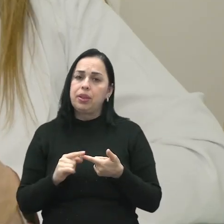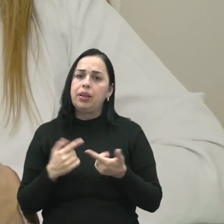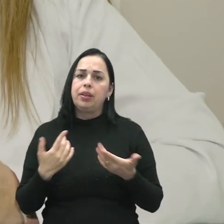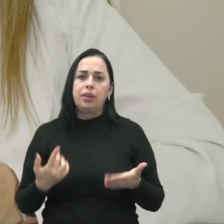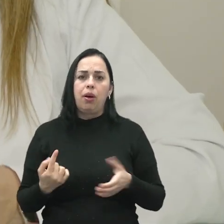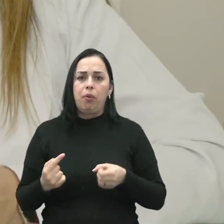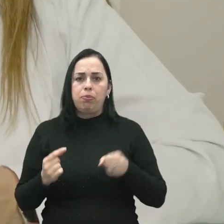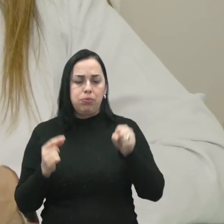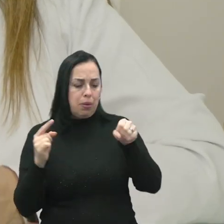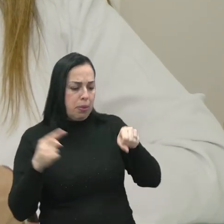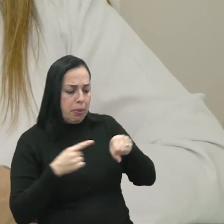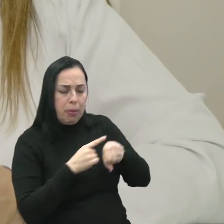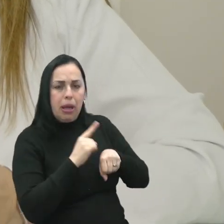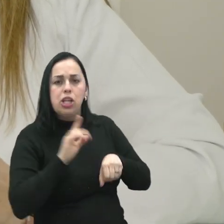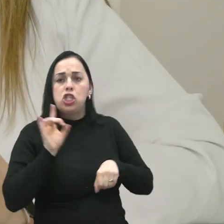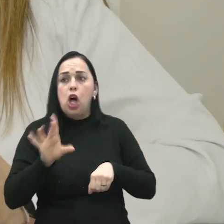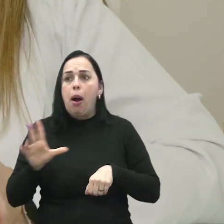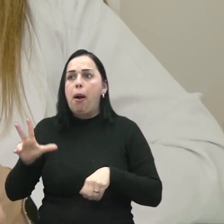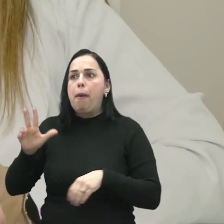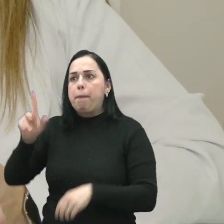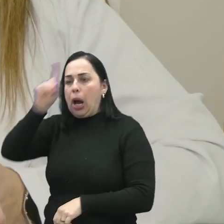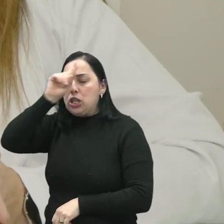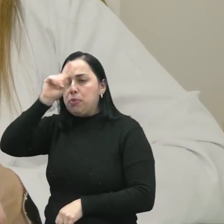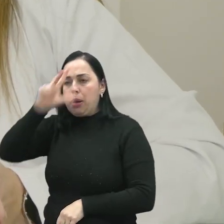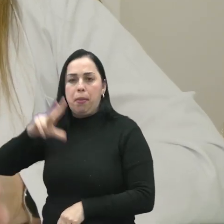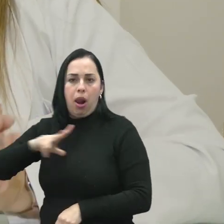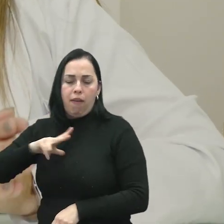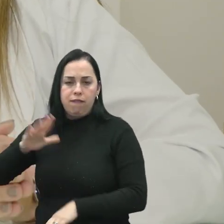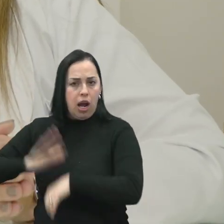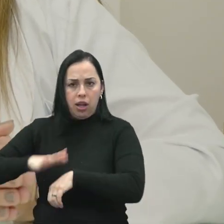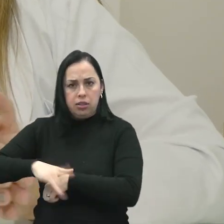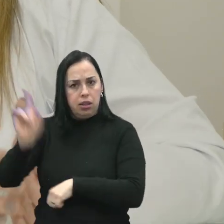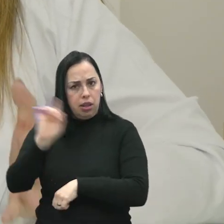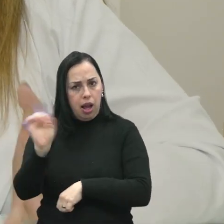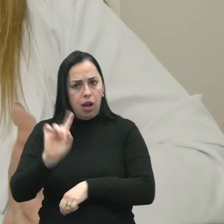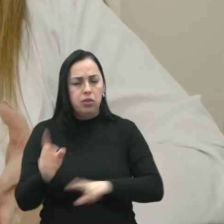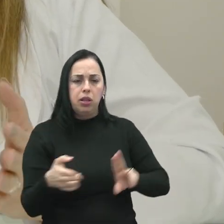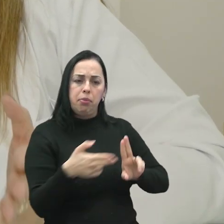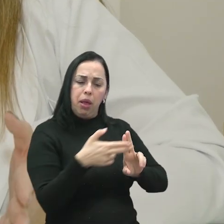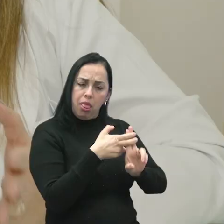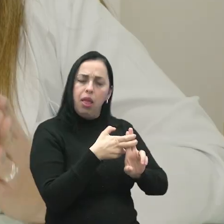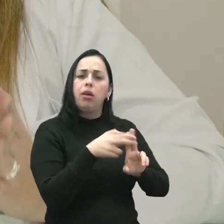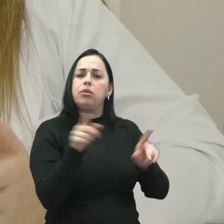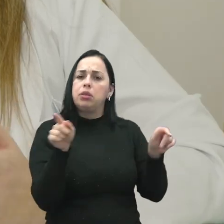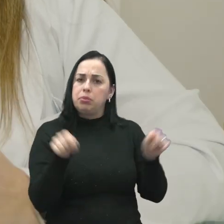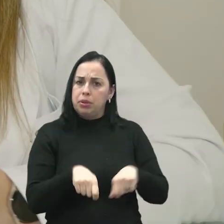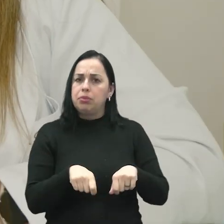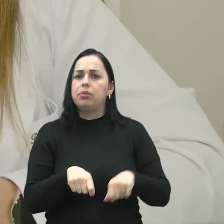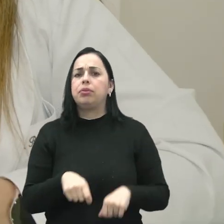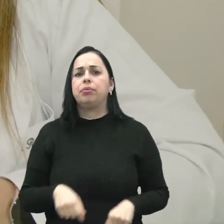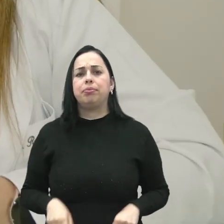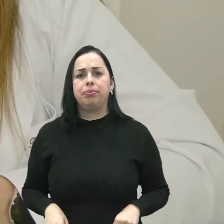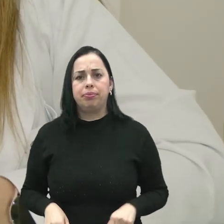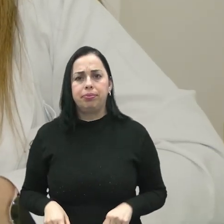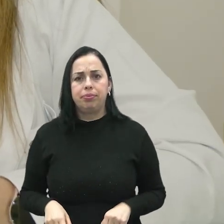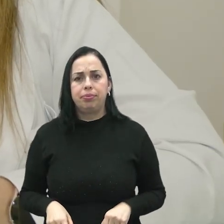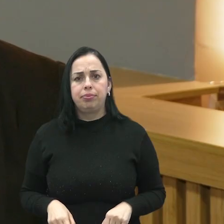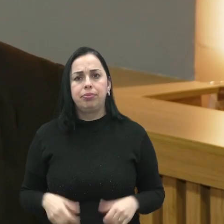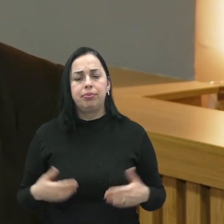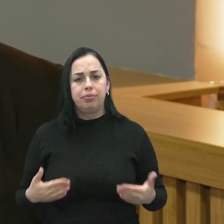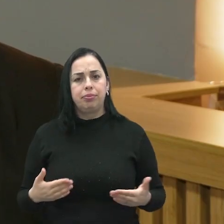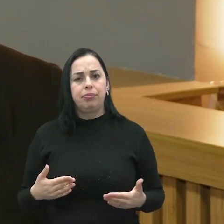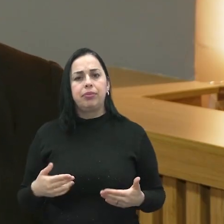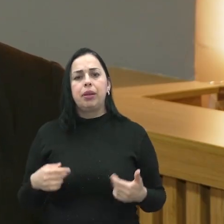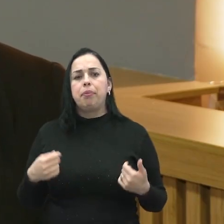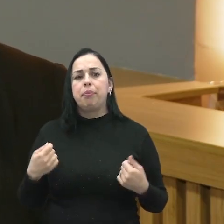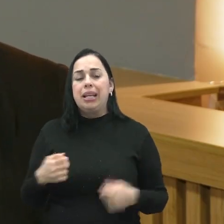não é um exame só da rede privada, só do consultório aí do sistema privado particular. A gente tem isso na rede pública também. A